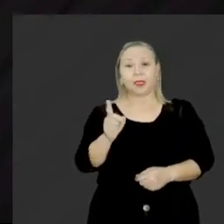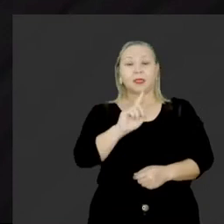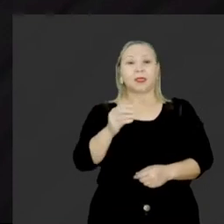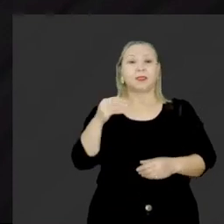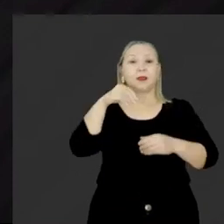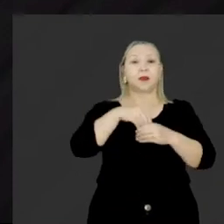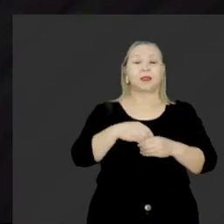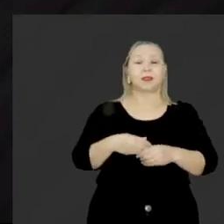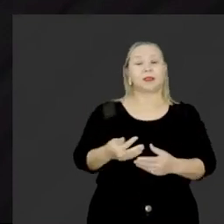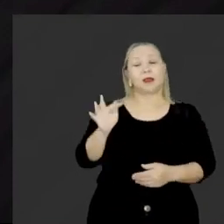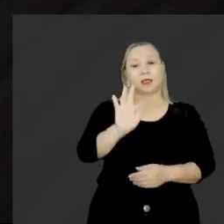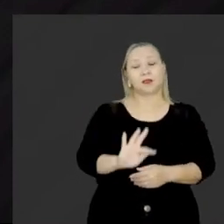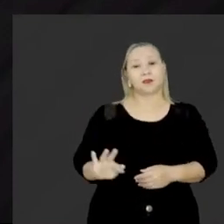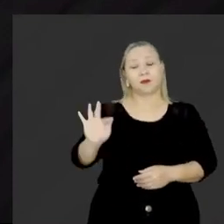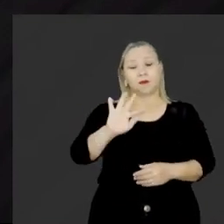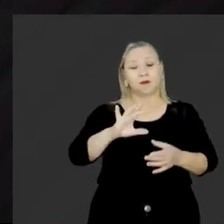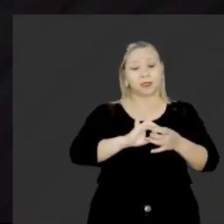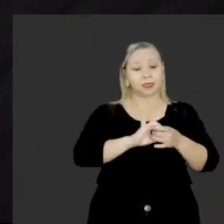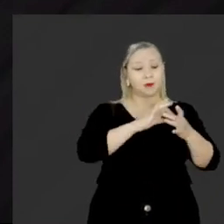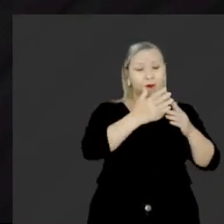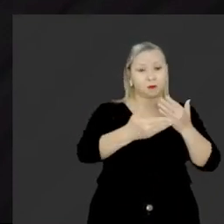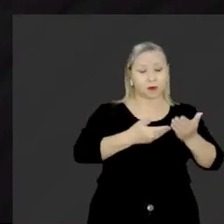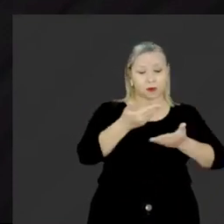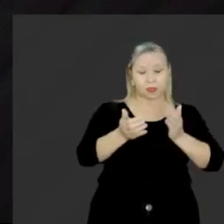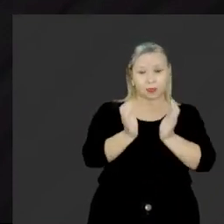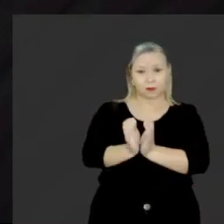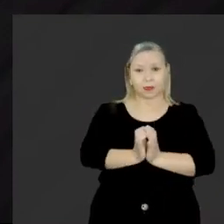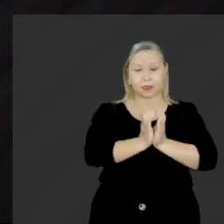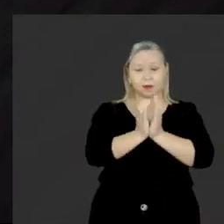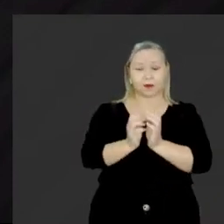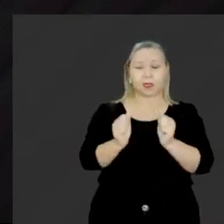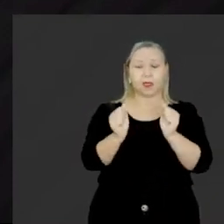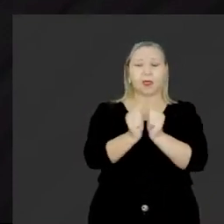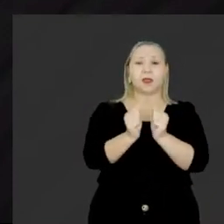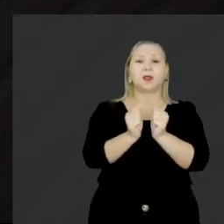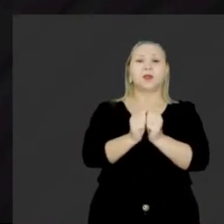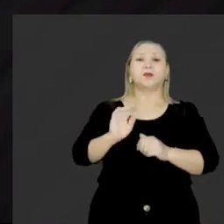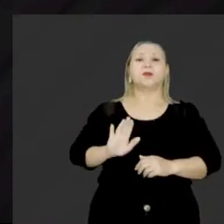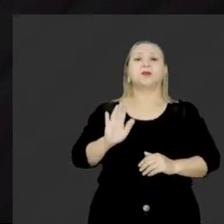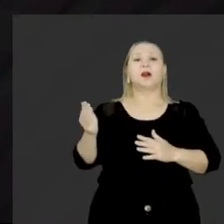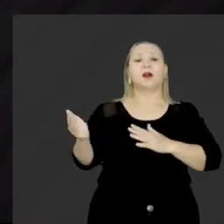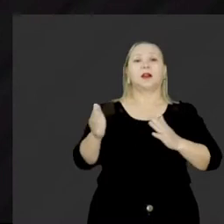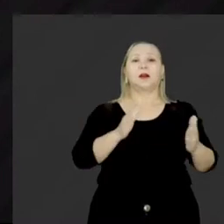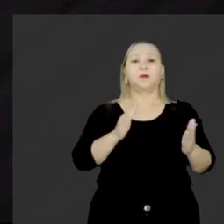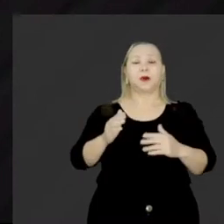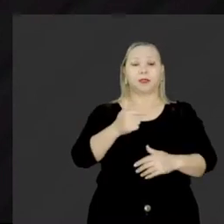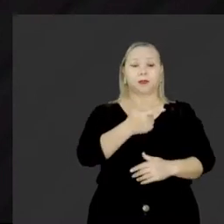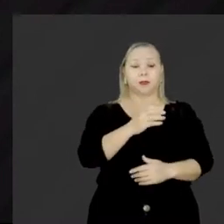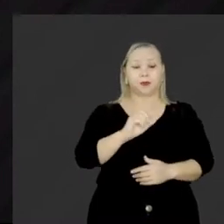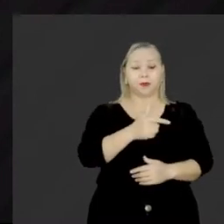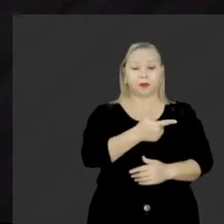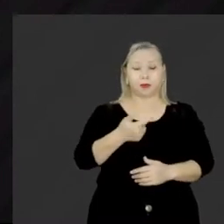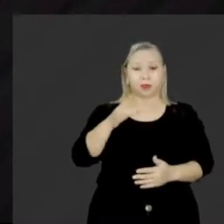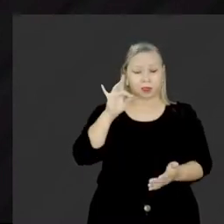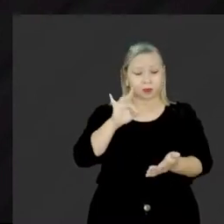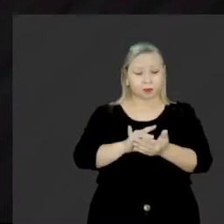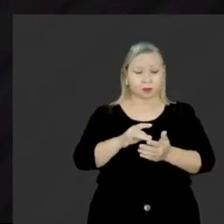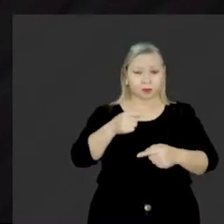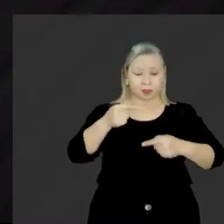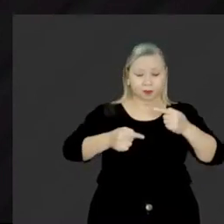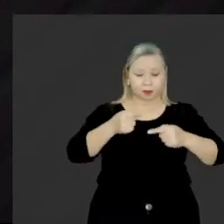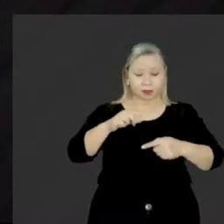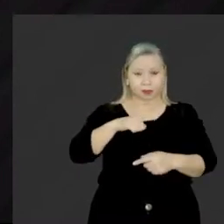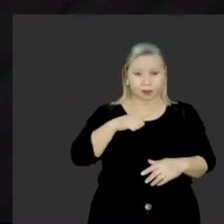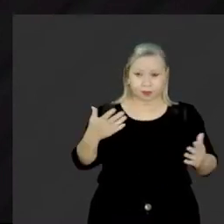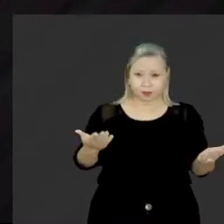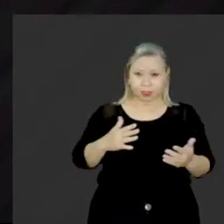época do ano. É que nem jogador brasileiro na época da janela, todo mundo quer ir embora do Brasil e as pessoas trocam de